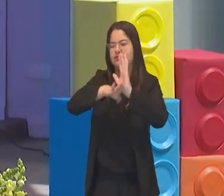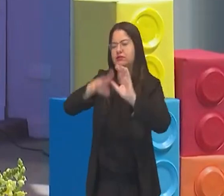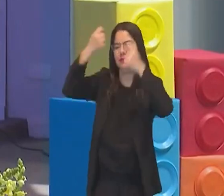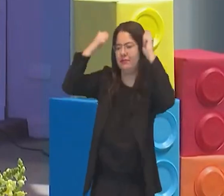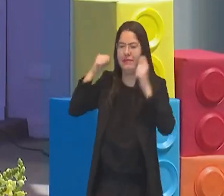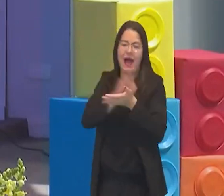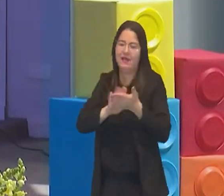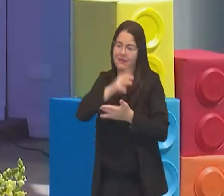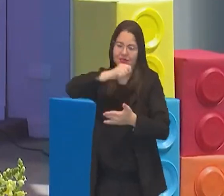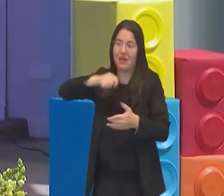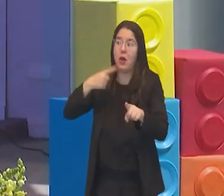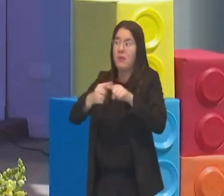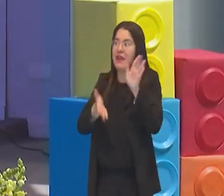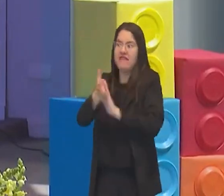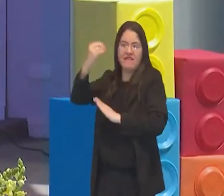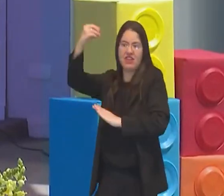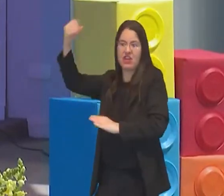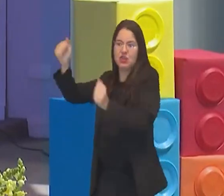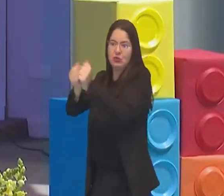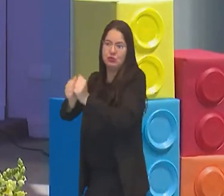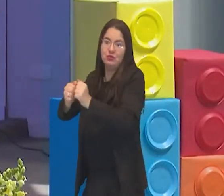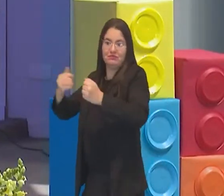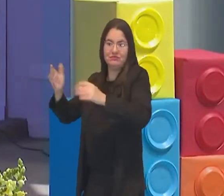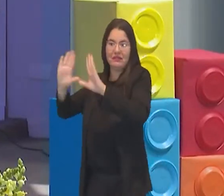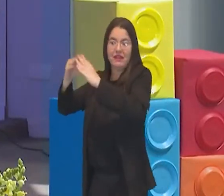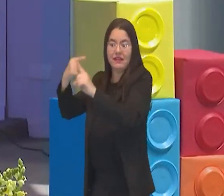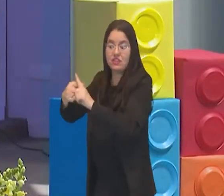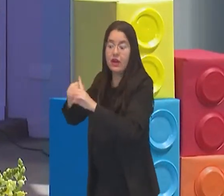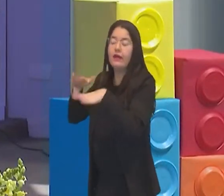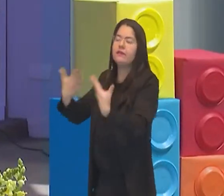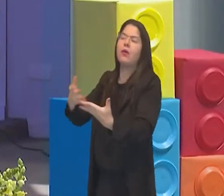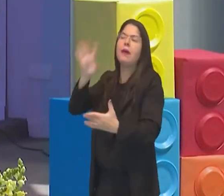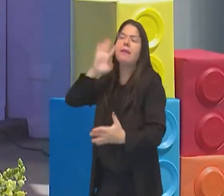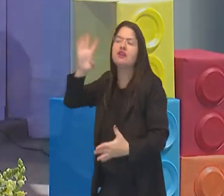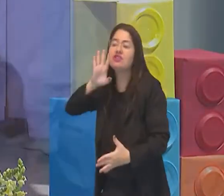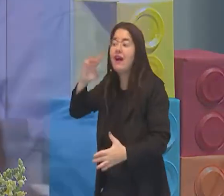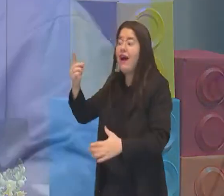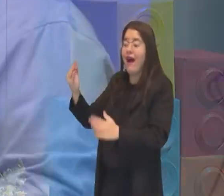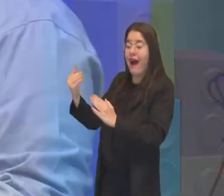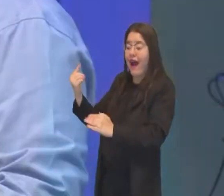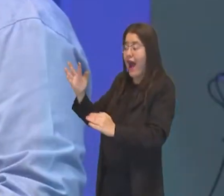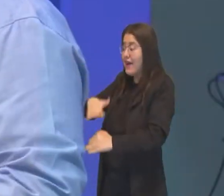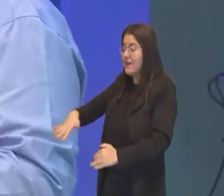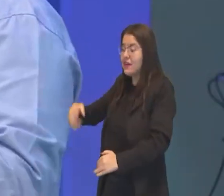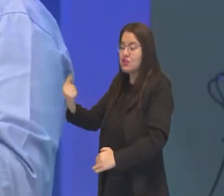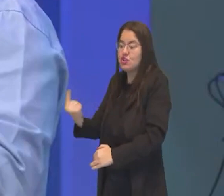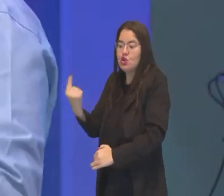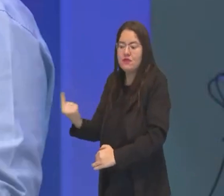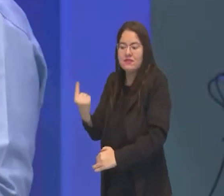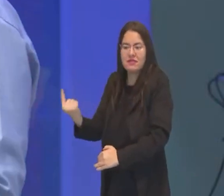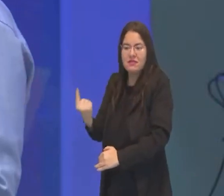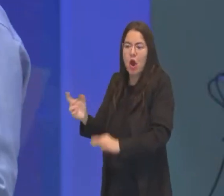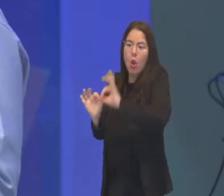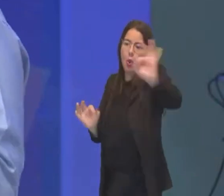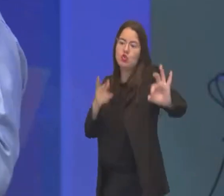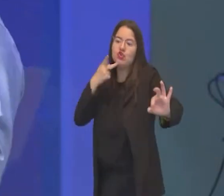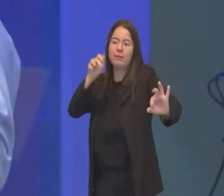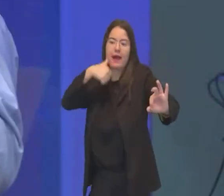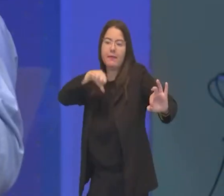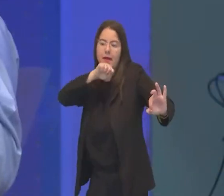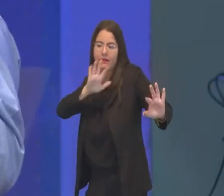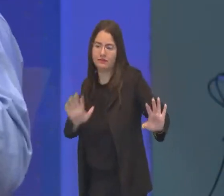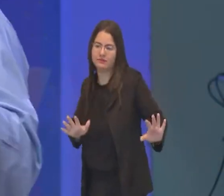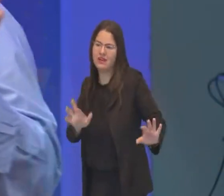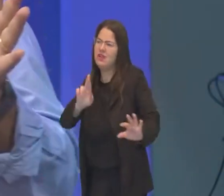os dentes, prepare para a escola. Essa criança está ali sozinha, longe dos seus pais. Não